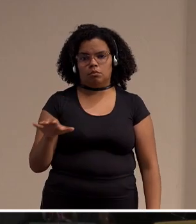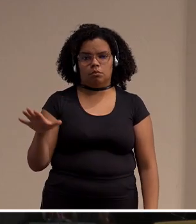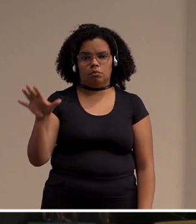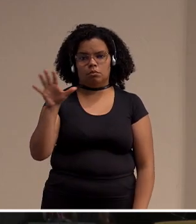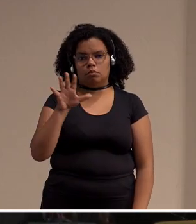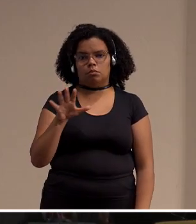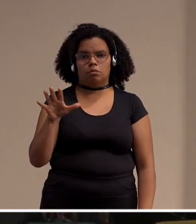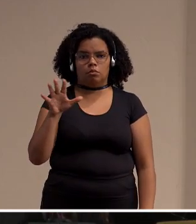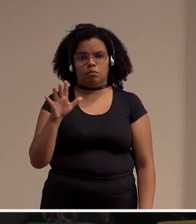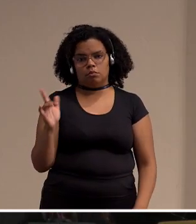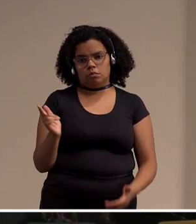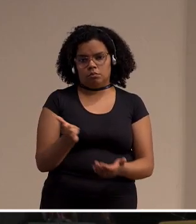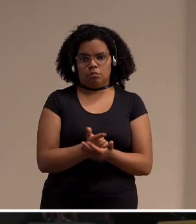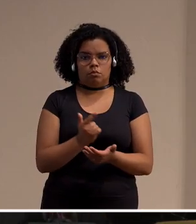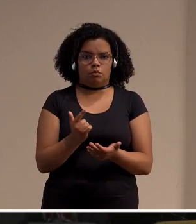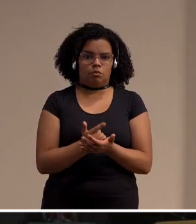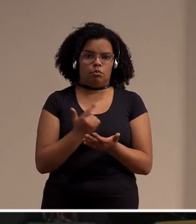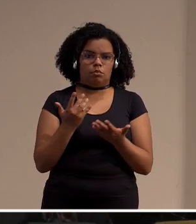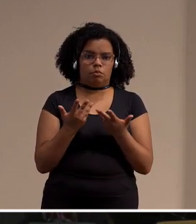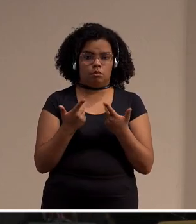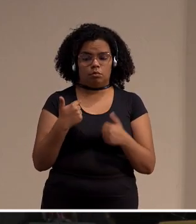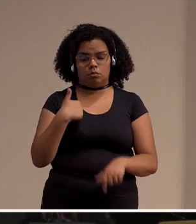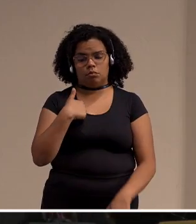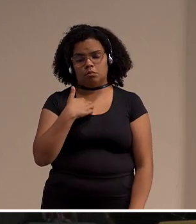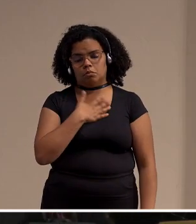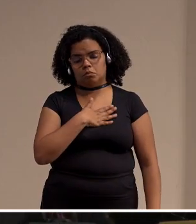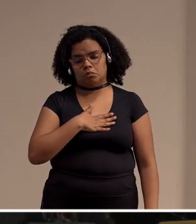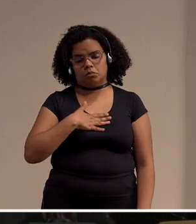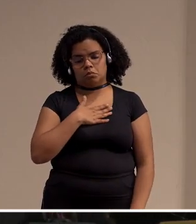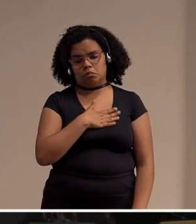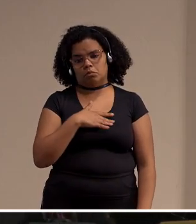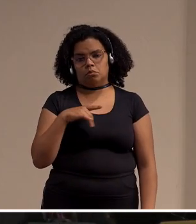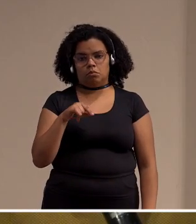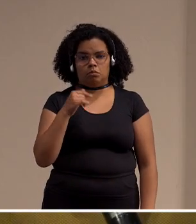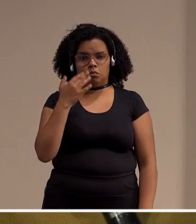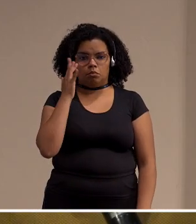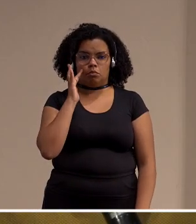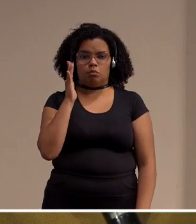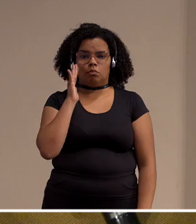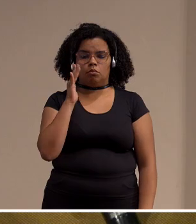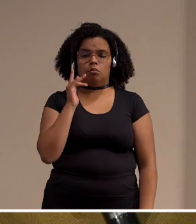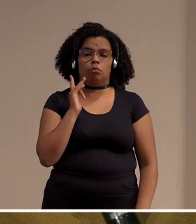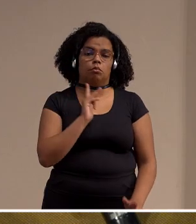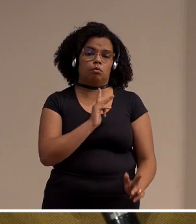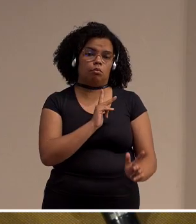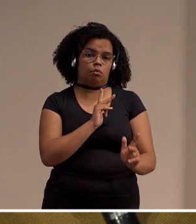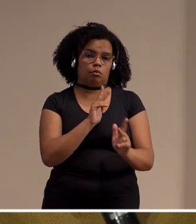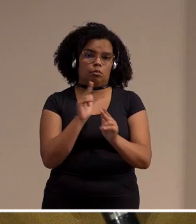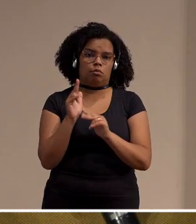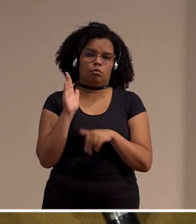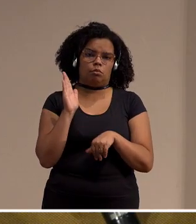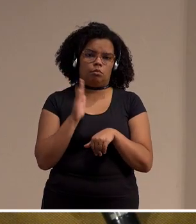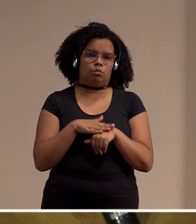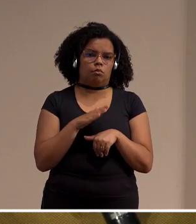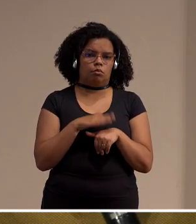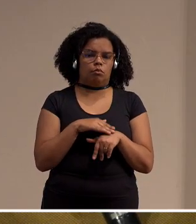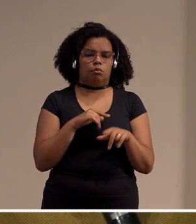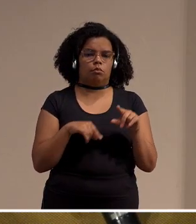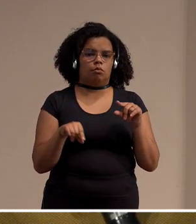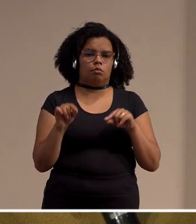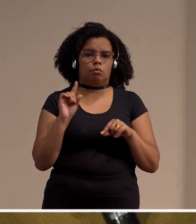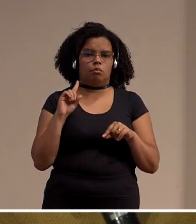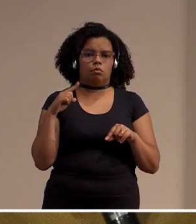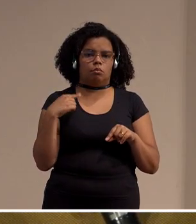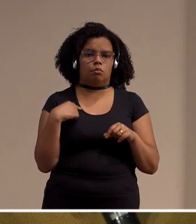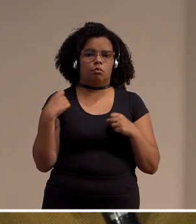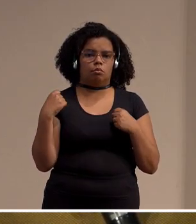fazer algo parecido com ficção científica, hacer como algo un poco marginal na tradición literaria, también eu acho que